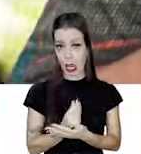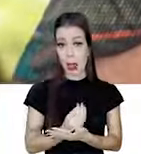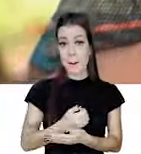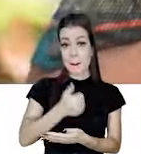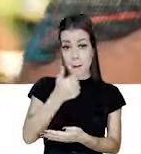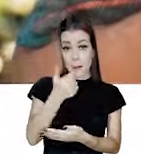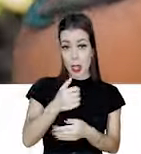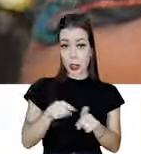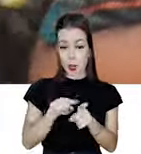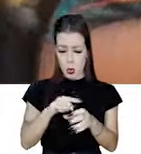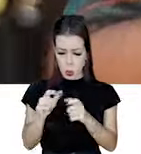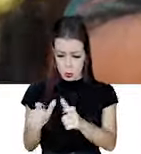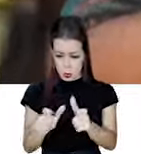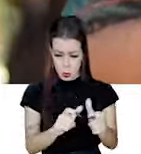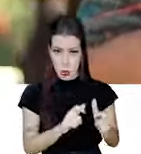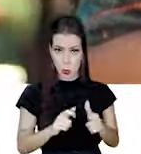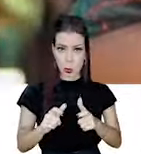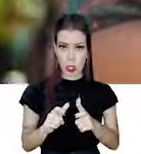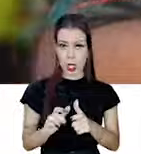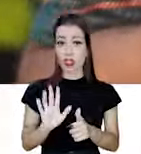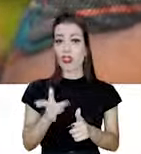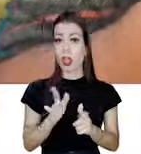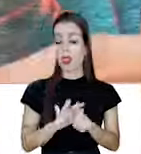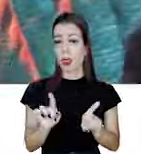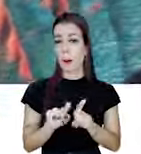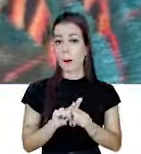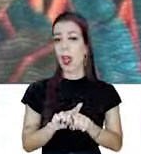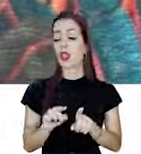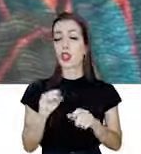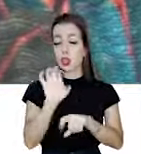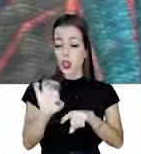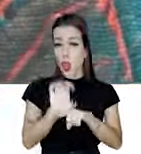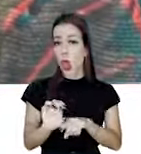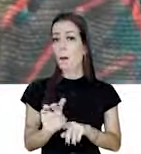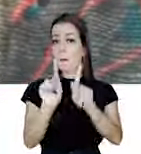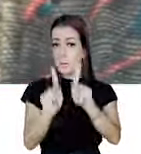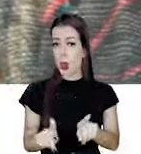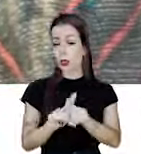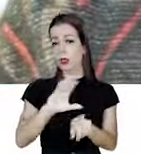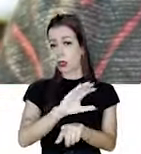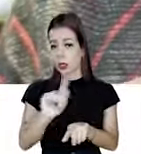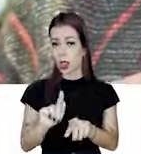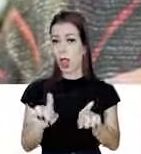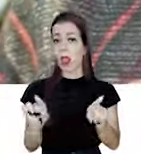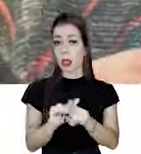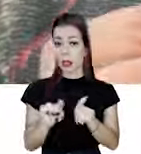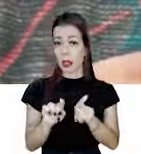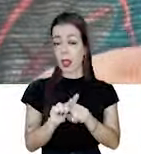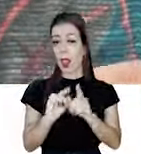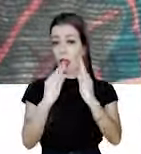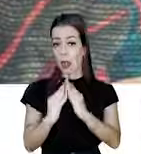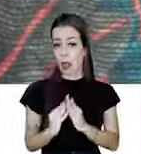Lembrando que a Semana do Artesão, pela primeira vez, está presente em diversos lugares. Já esteve no Bioparque, está passando pelas escolas públicas de Campo Grande